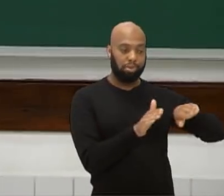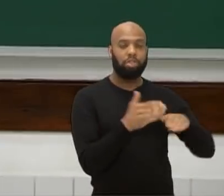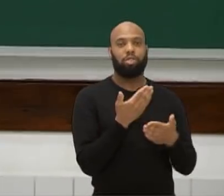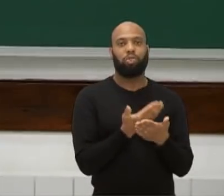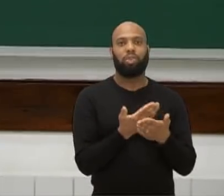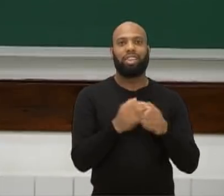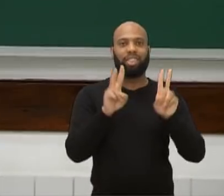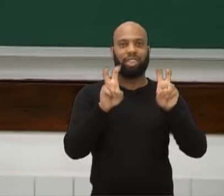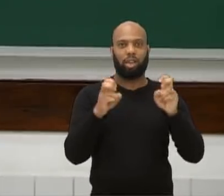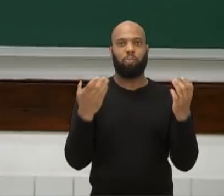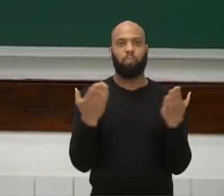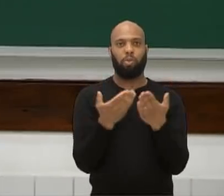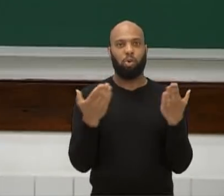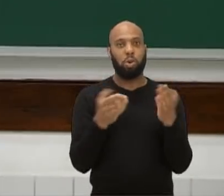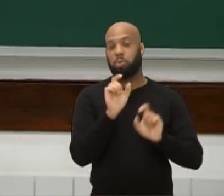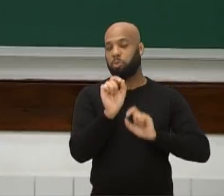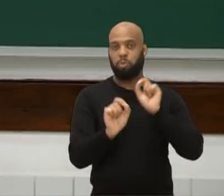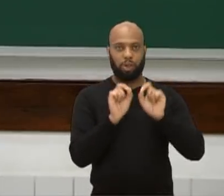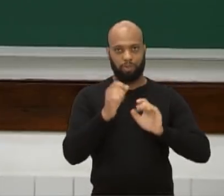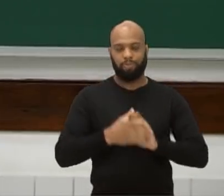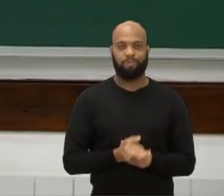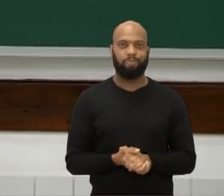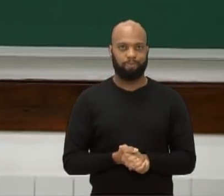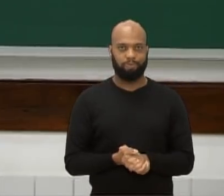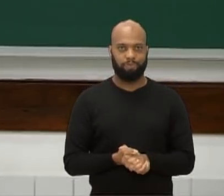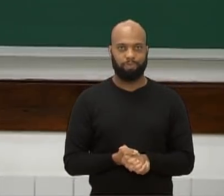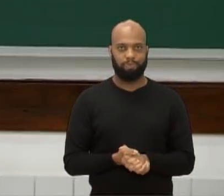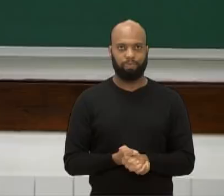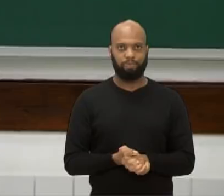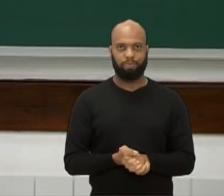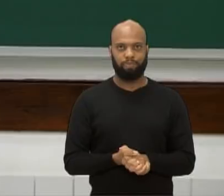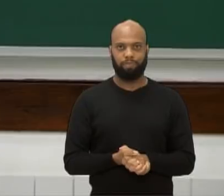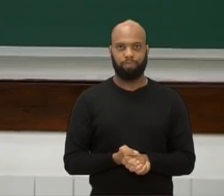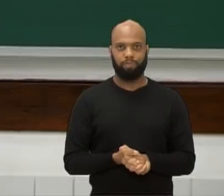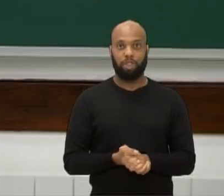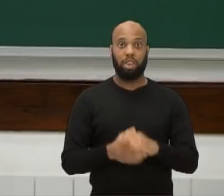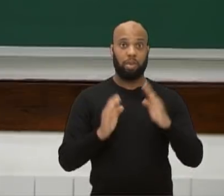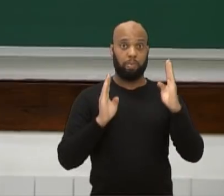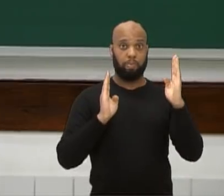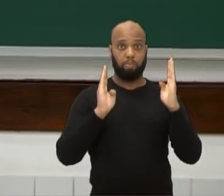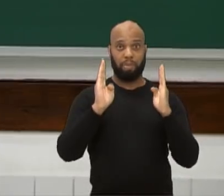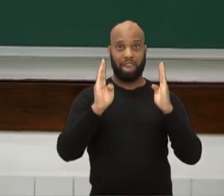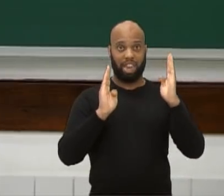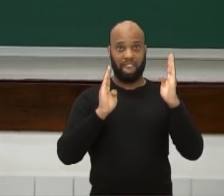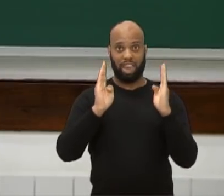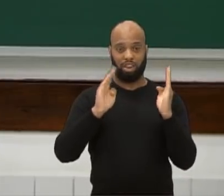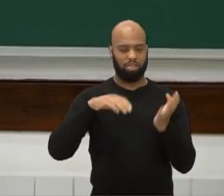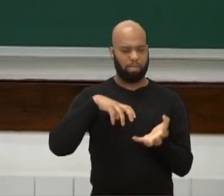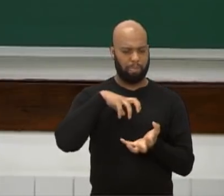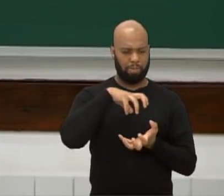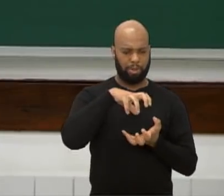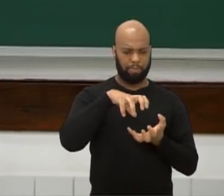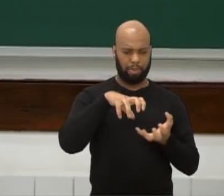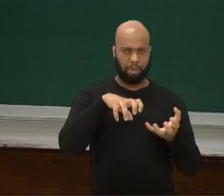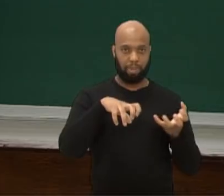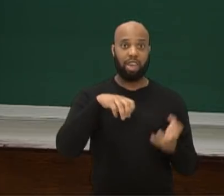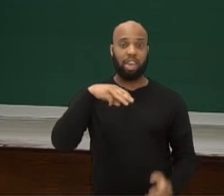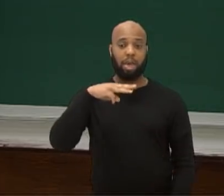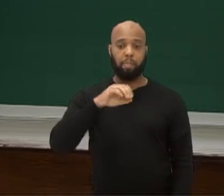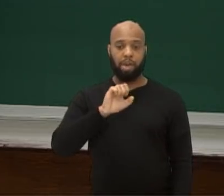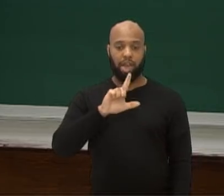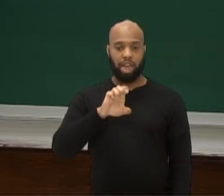o tema, o conteúdo da aula de hoje. Período regencial, Revolta dos Malês, aconteceu